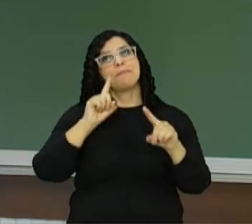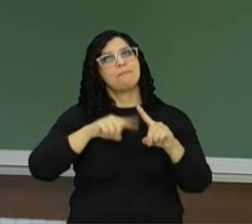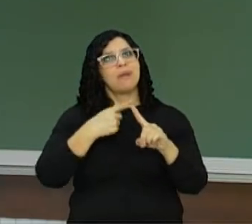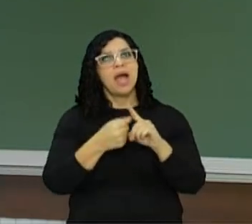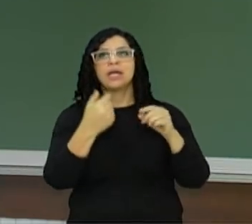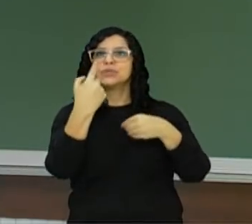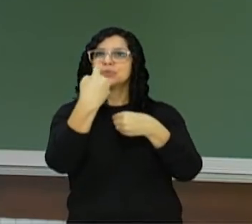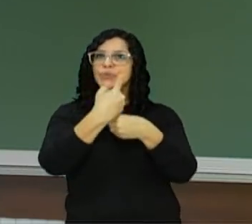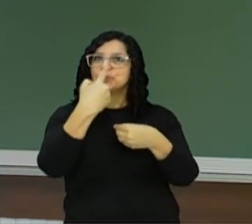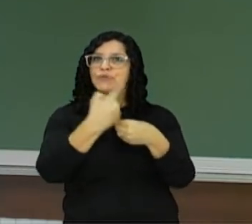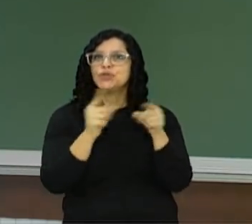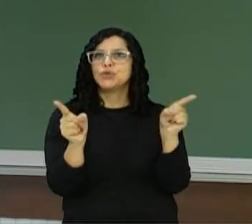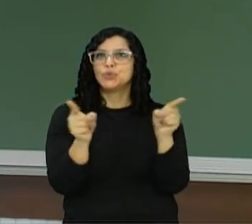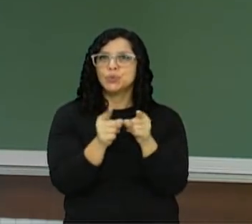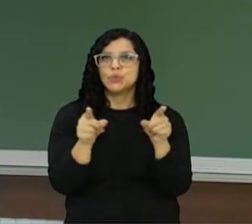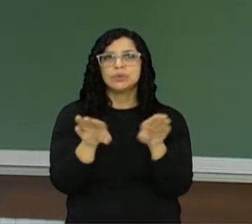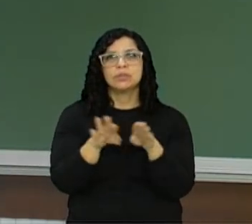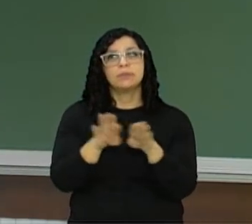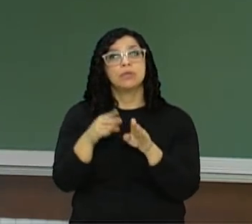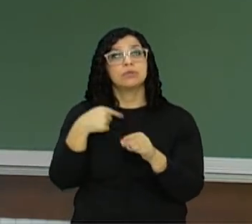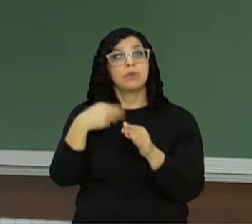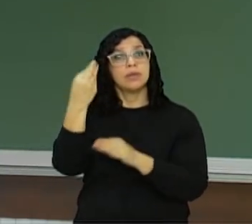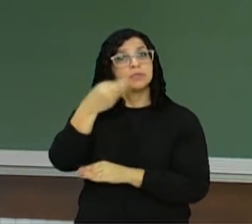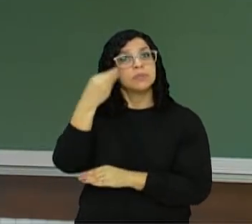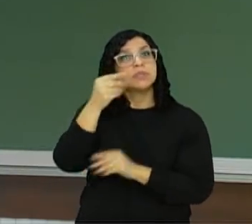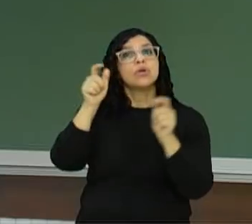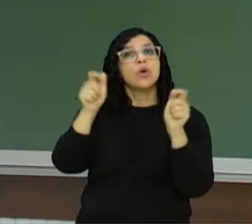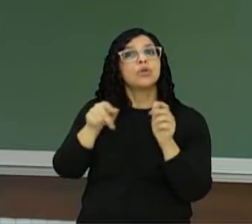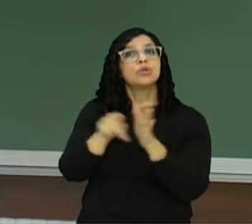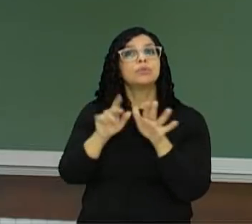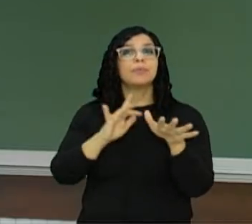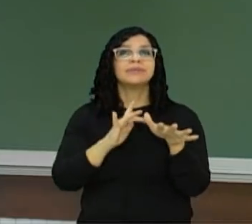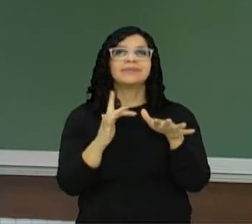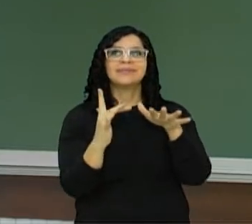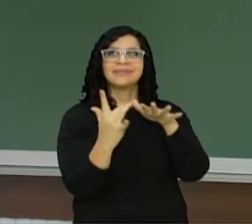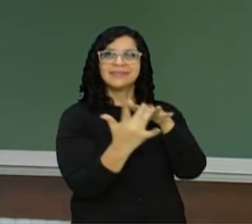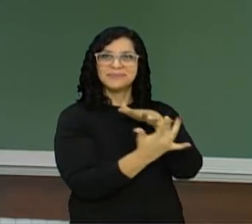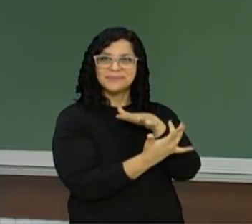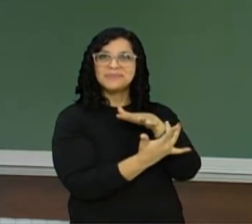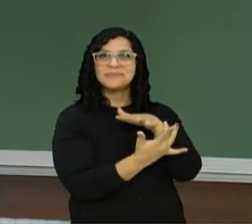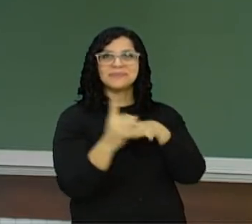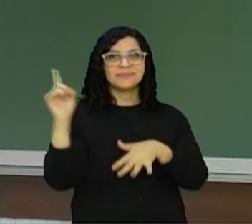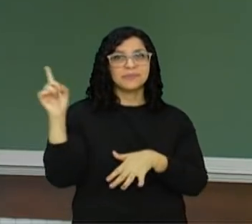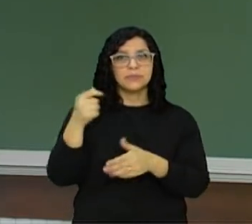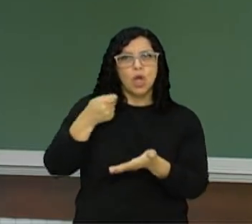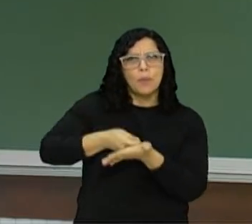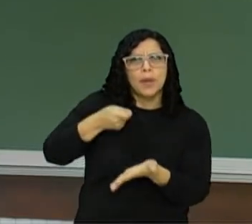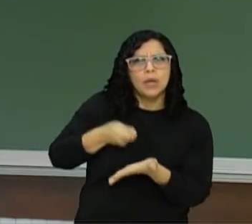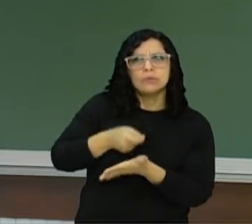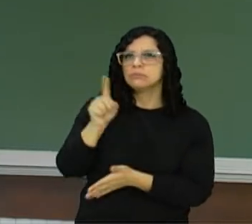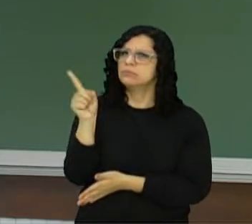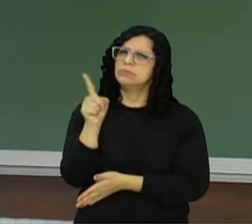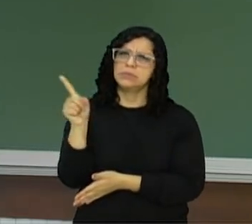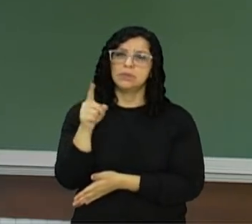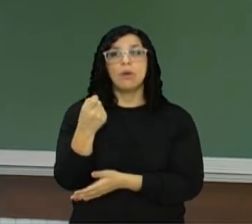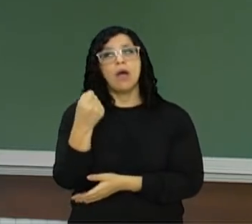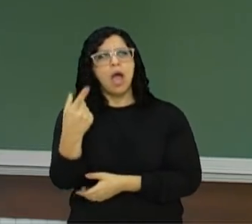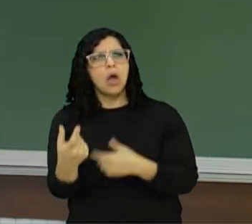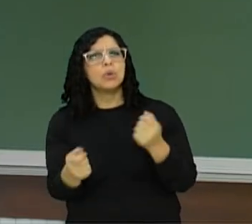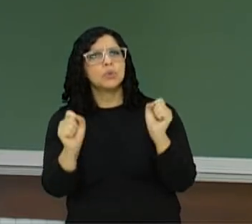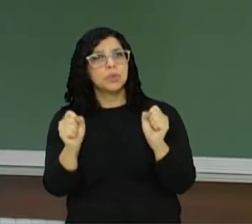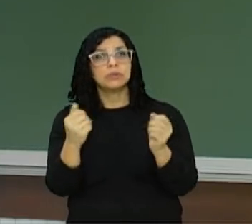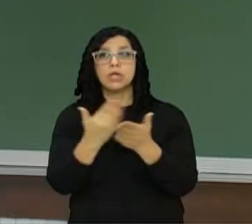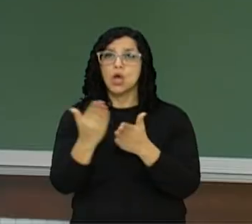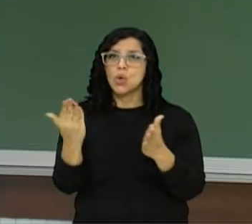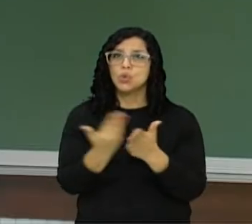um videozinho curto do seu experimento nas redes sociais. Não é obrigatório, tá, gente? Muitos de